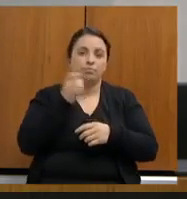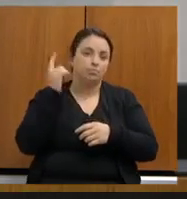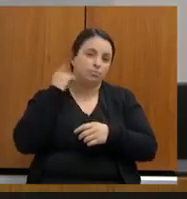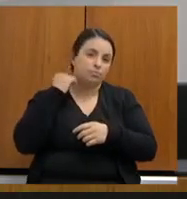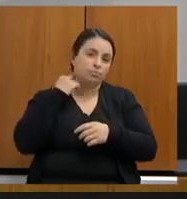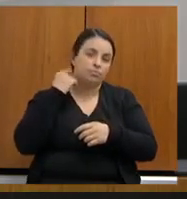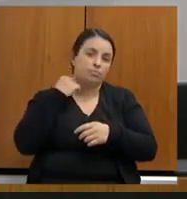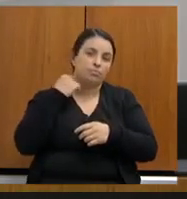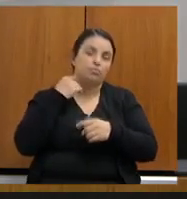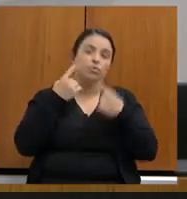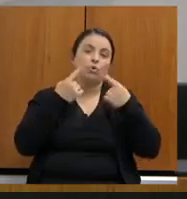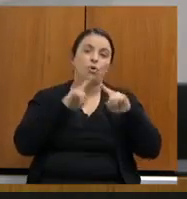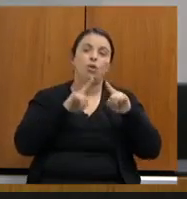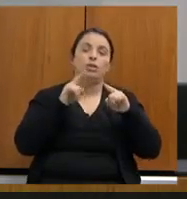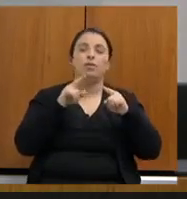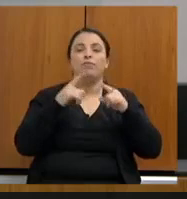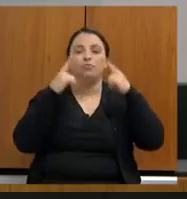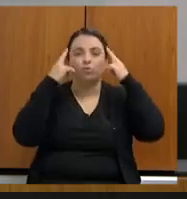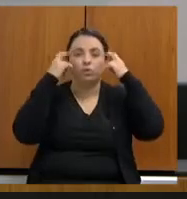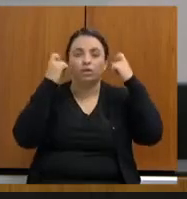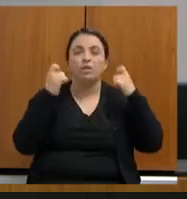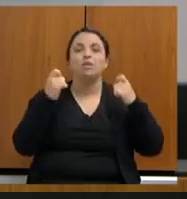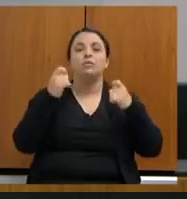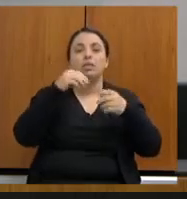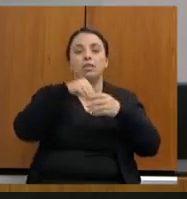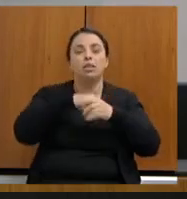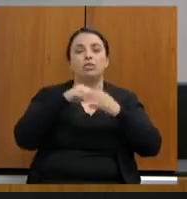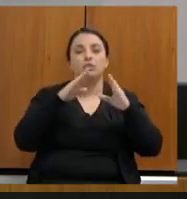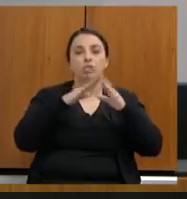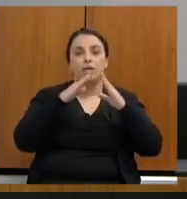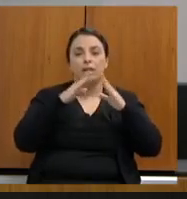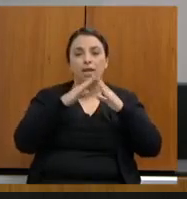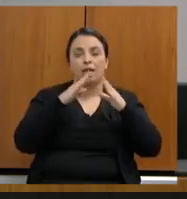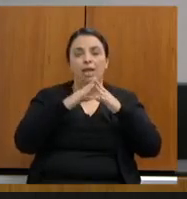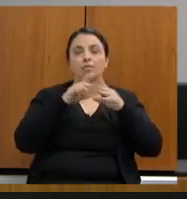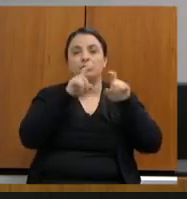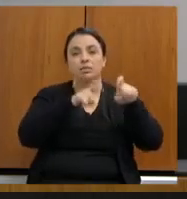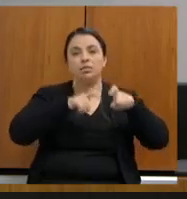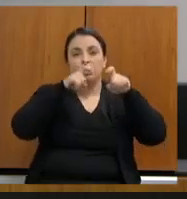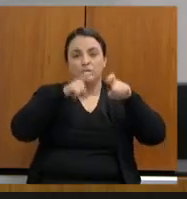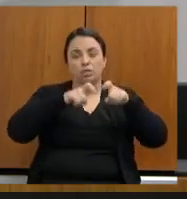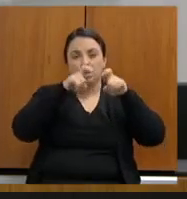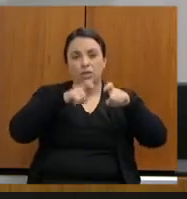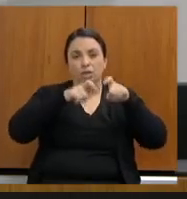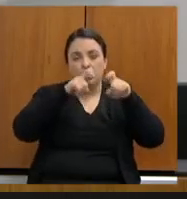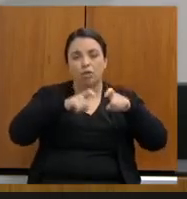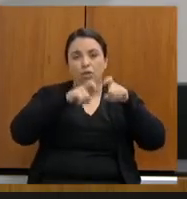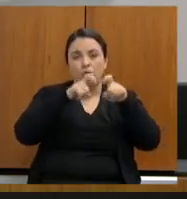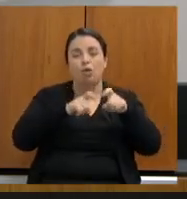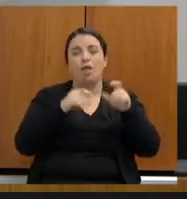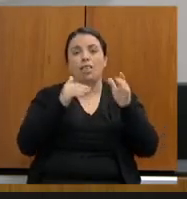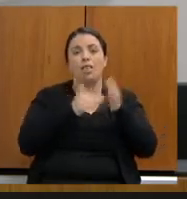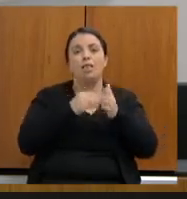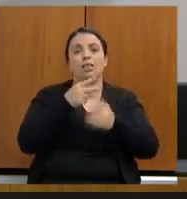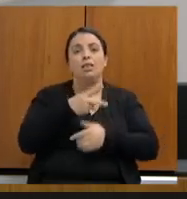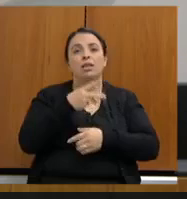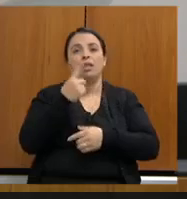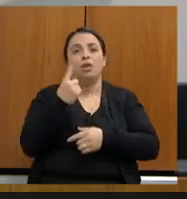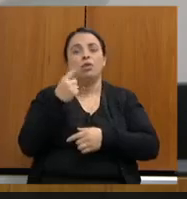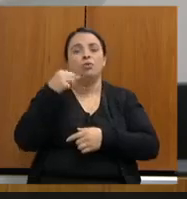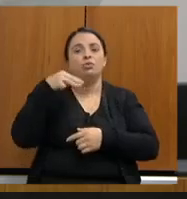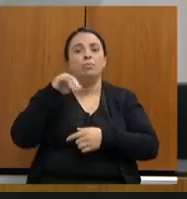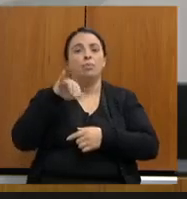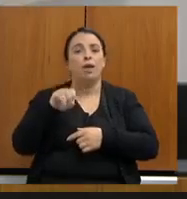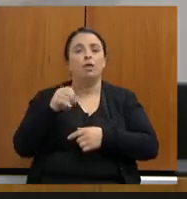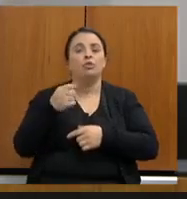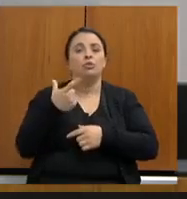violência doméstica e principalmente no interior do Estado Considerando o período compreendido entre 12 e 21 a 31 de Maio 2021 o único